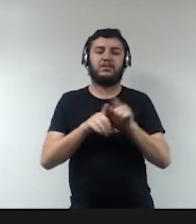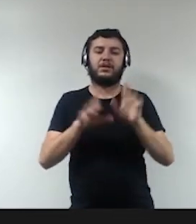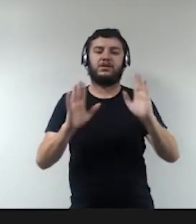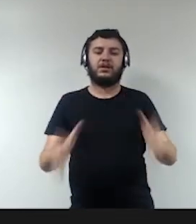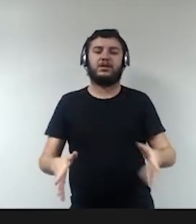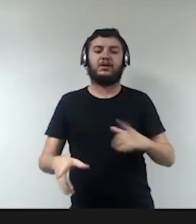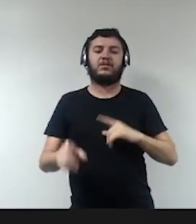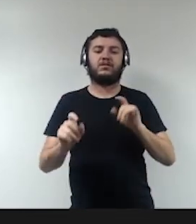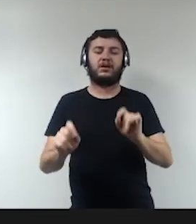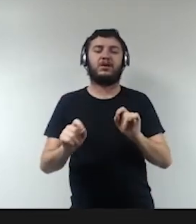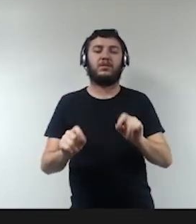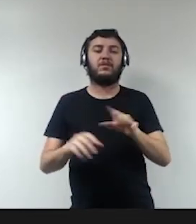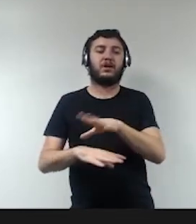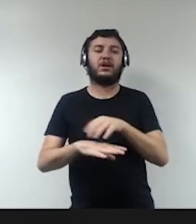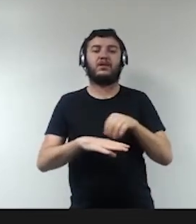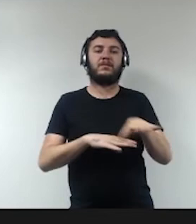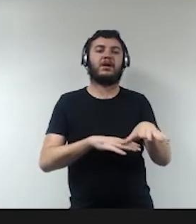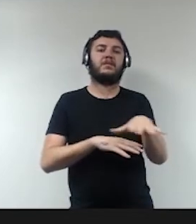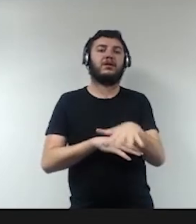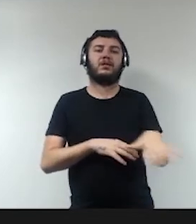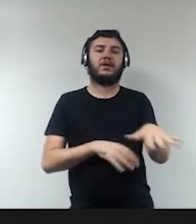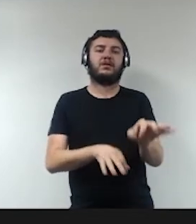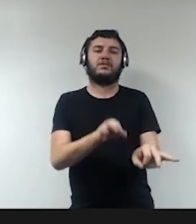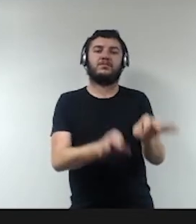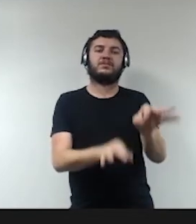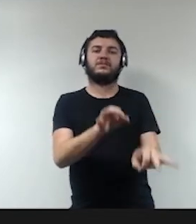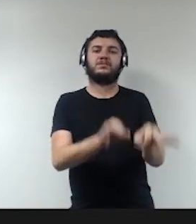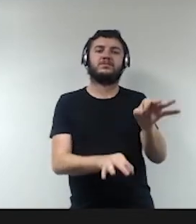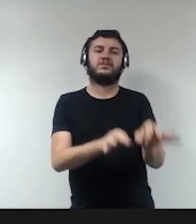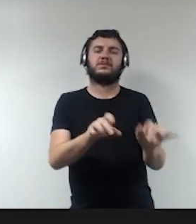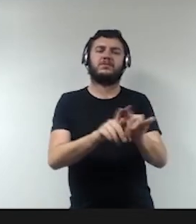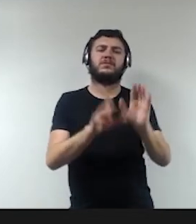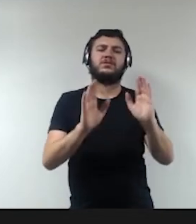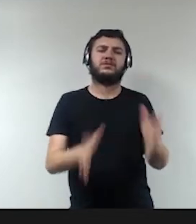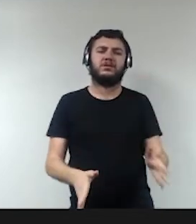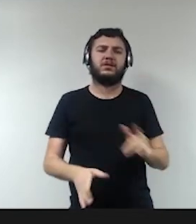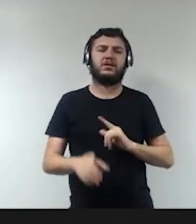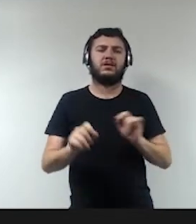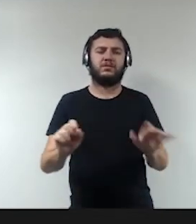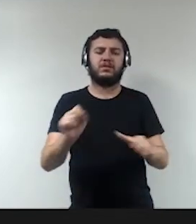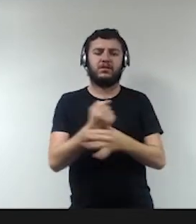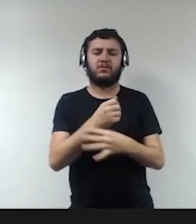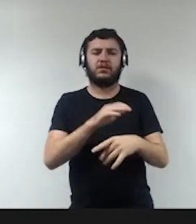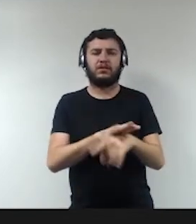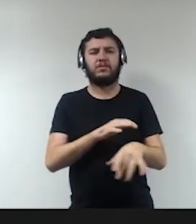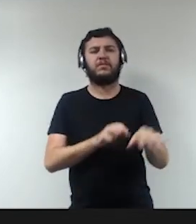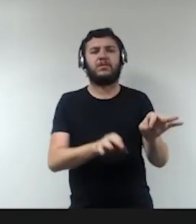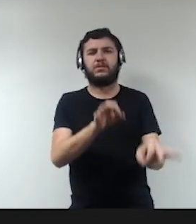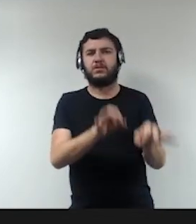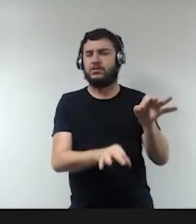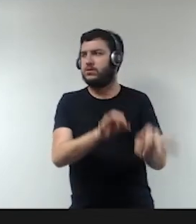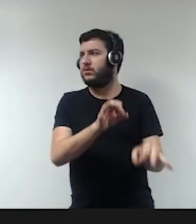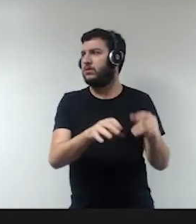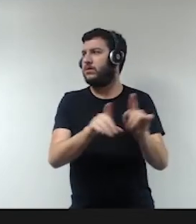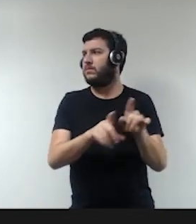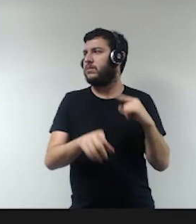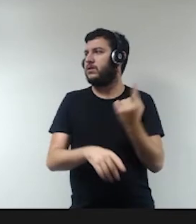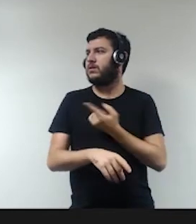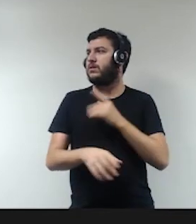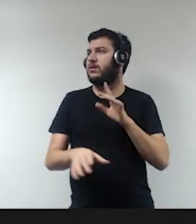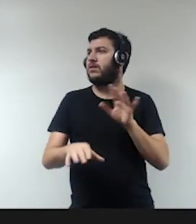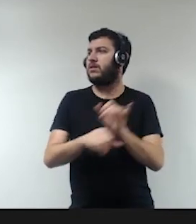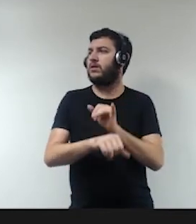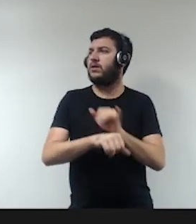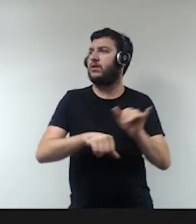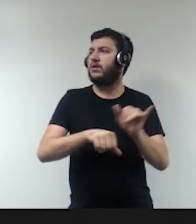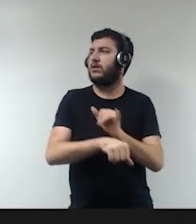via judiciário, confere uma certa, vamos dizer, segurança jurídica. Então, nossa estratégia é ser